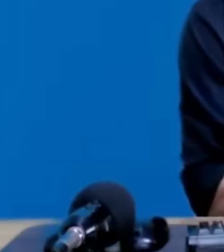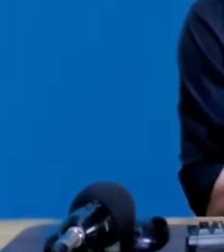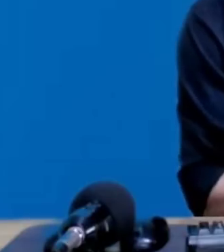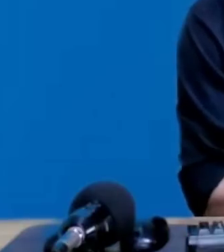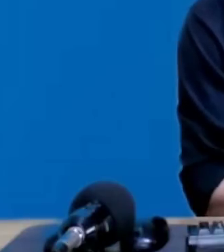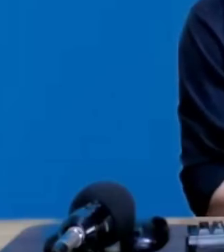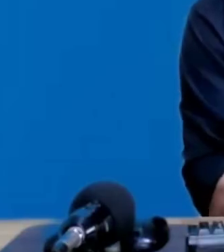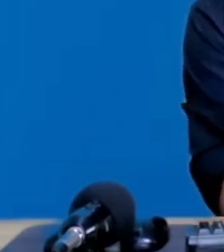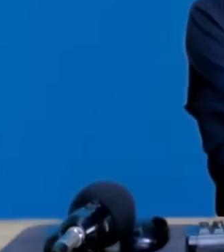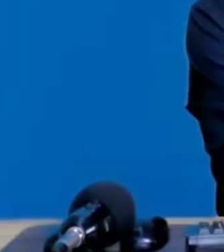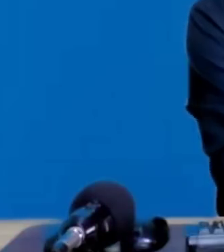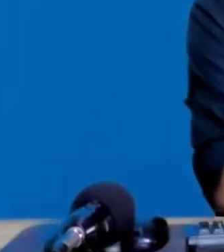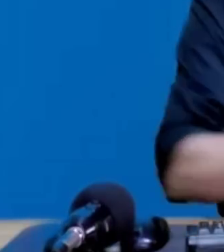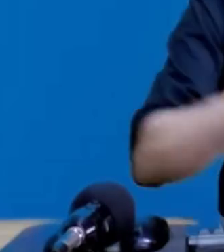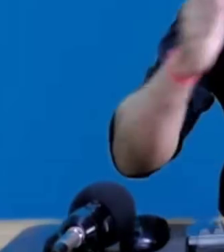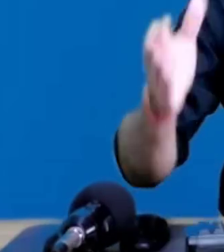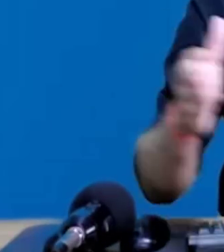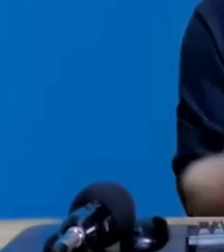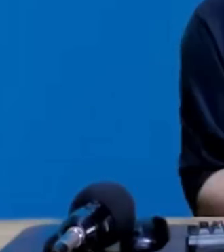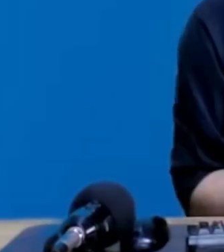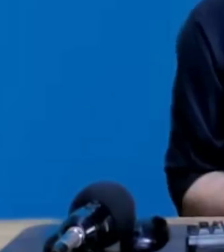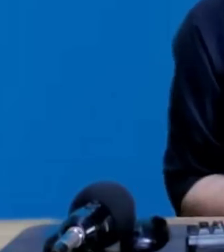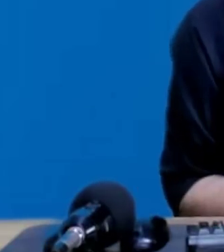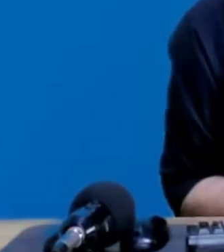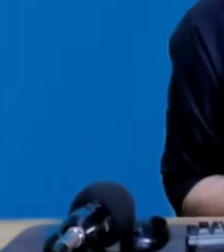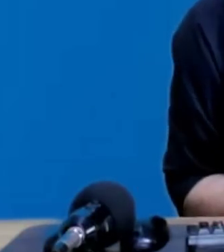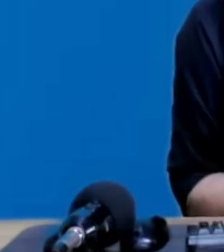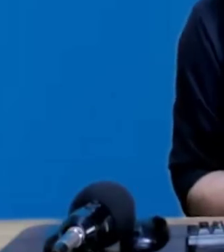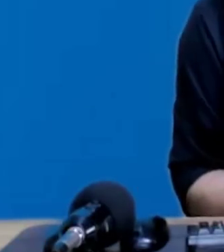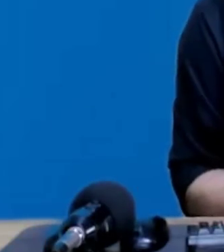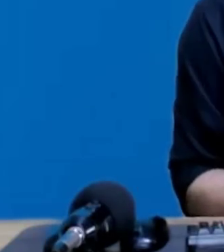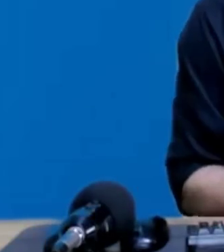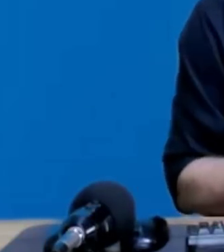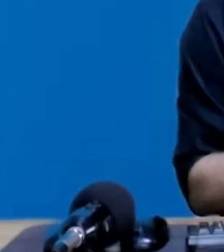é gravíssimo que a deputada